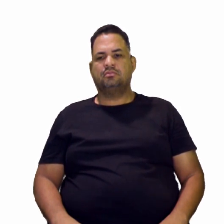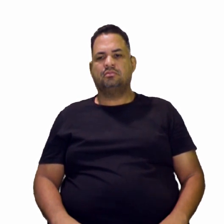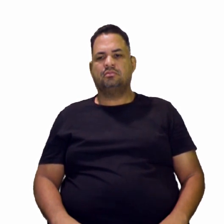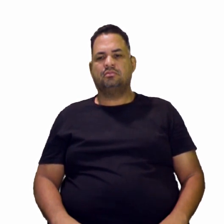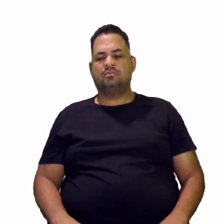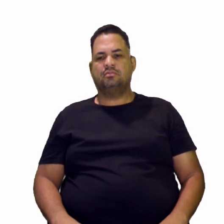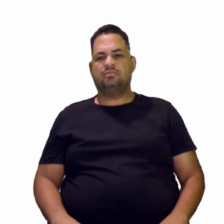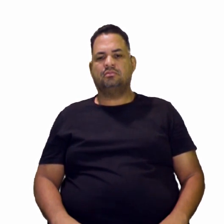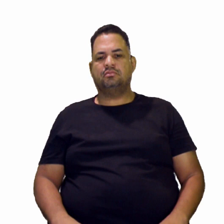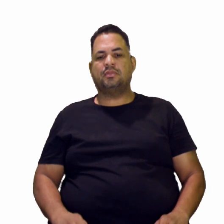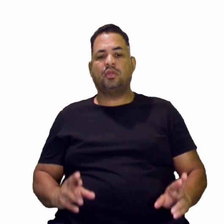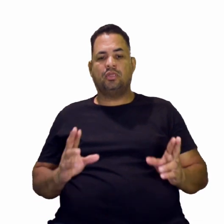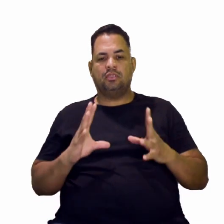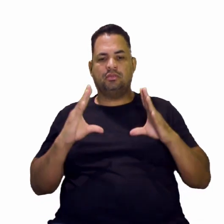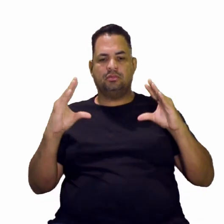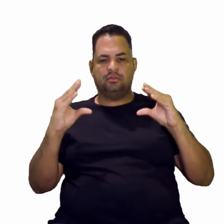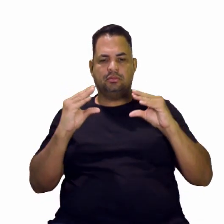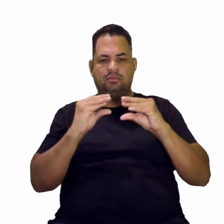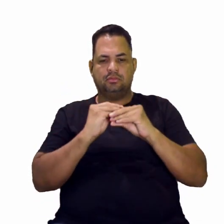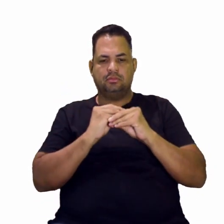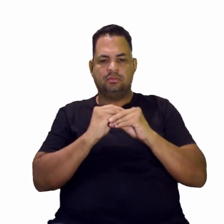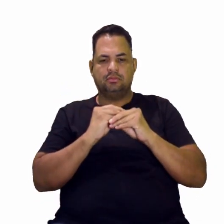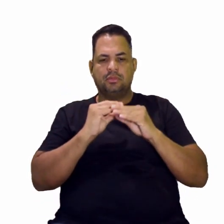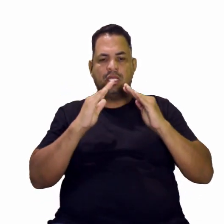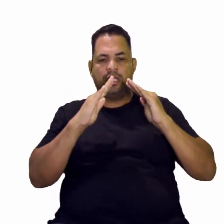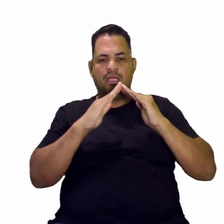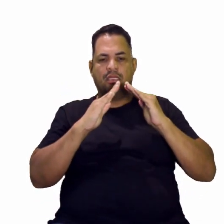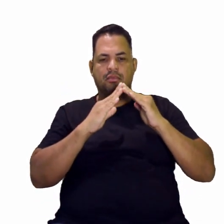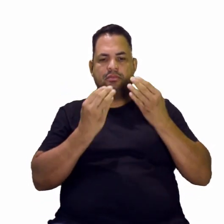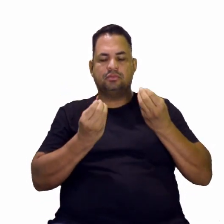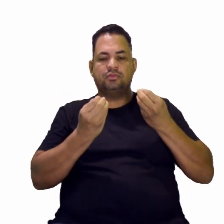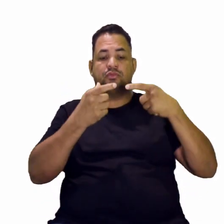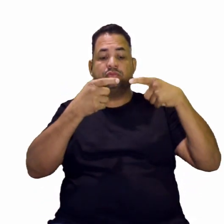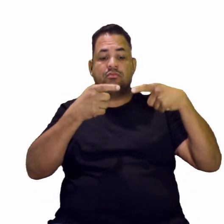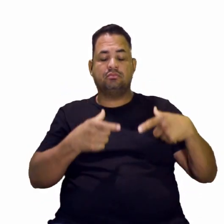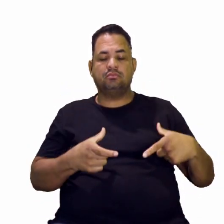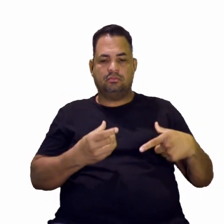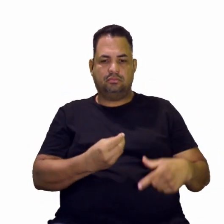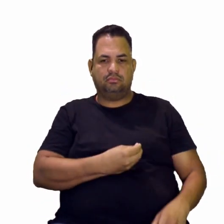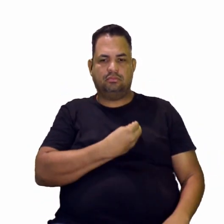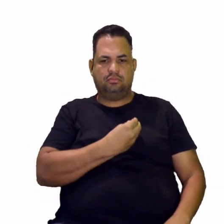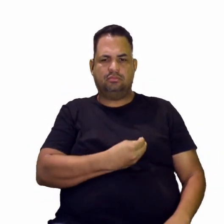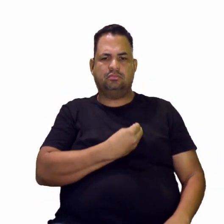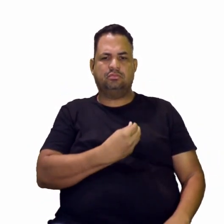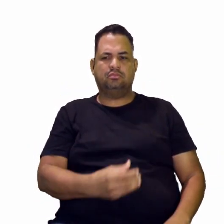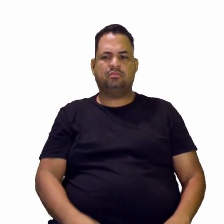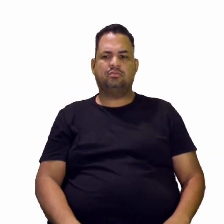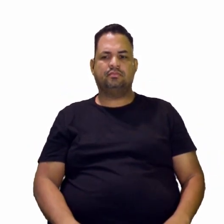bem resumida, assim, é a casa do indivíduo, é onde ele mora, tá bom?